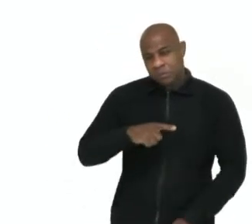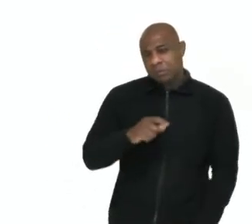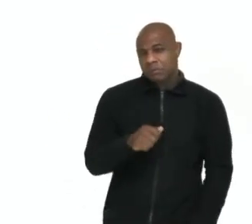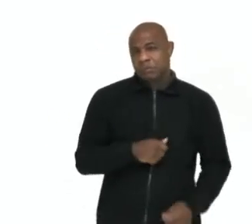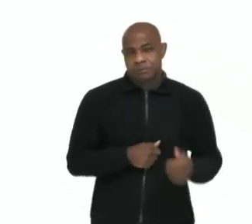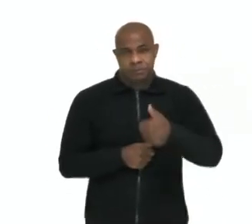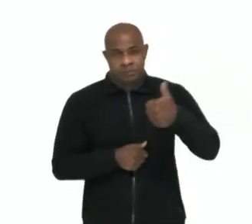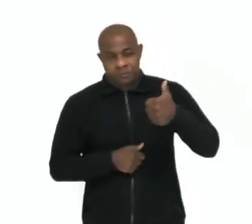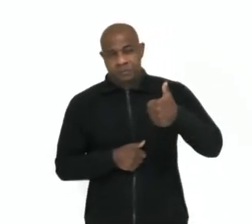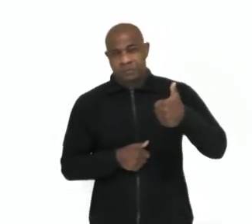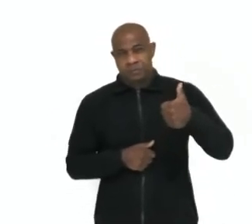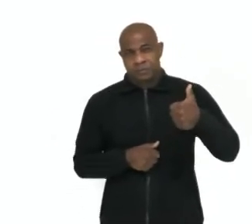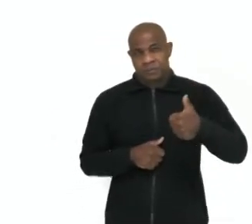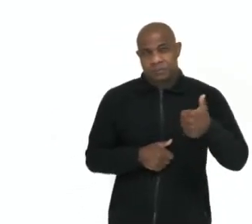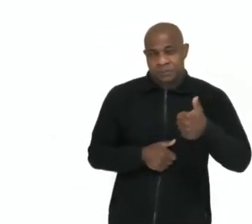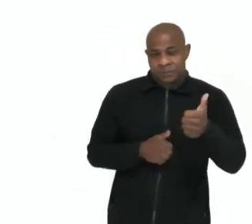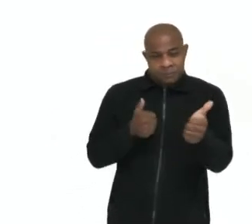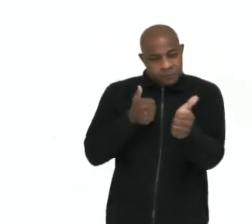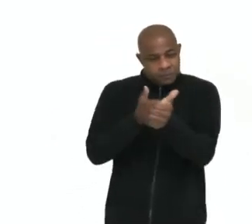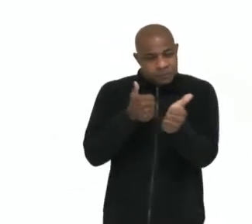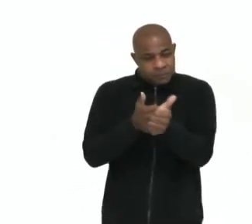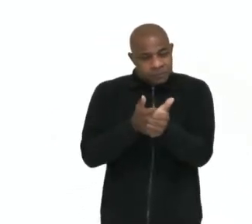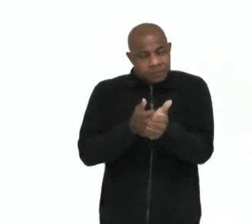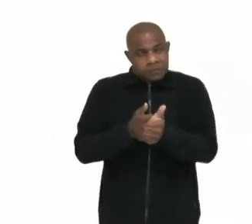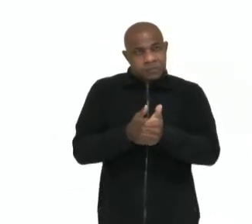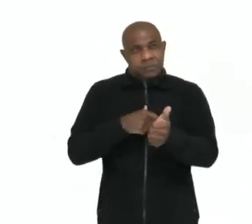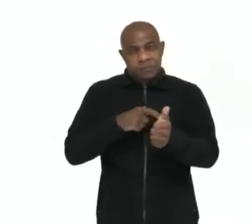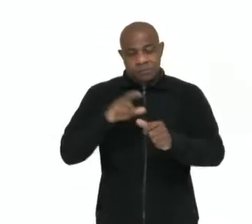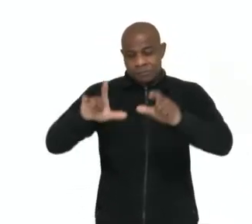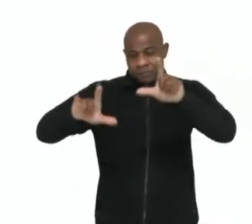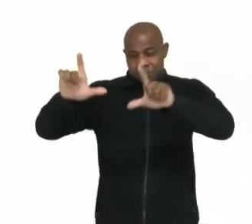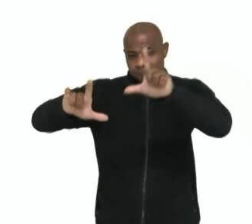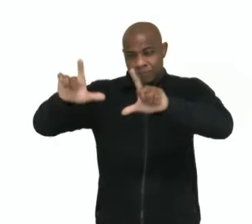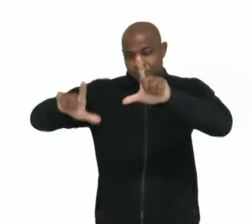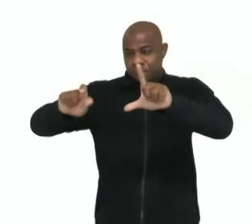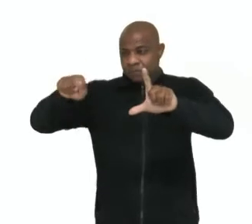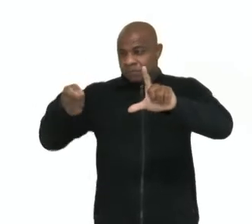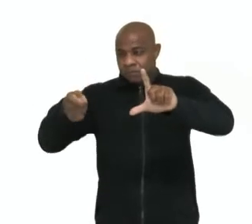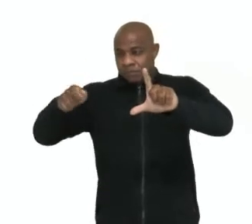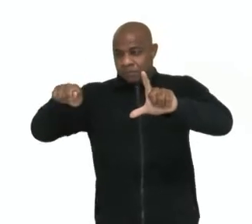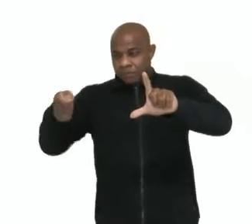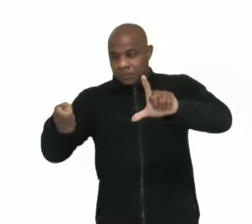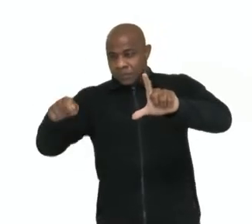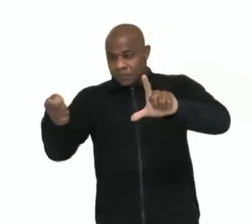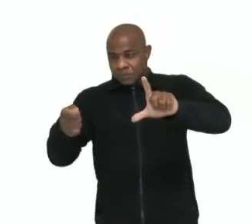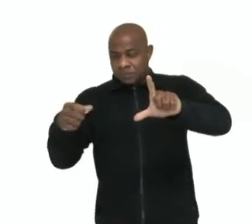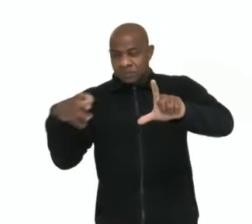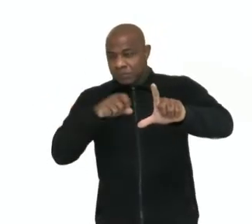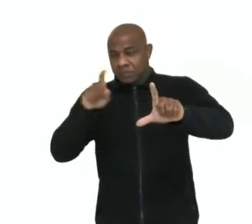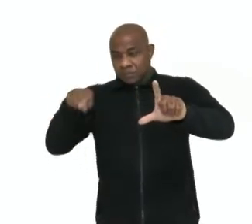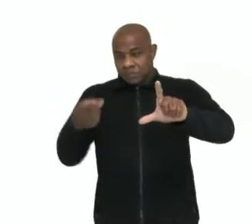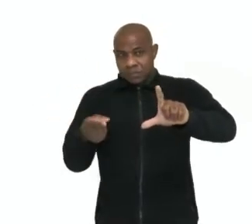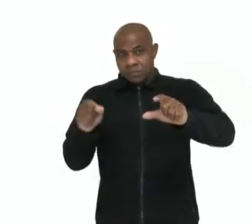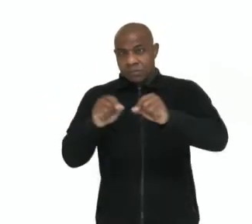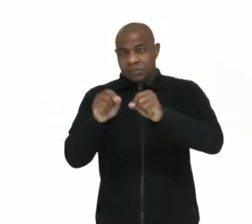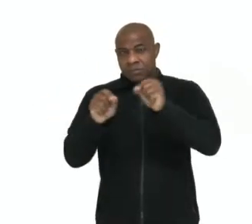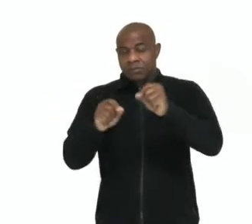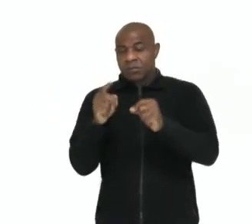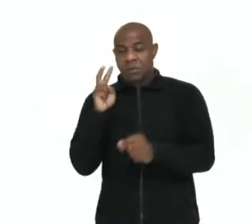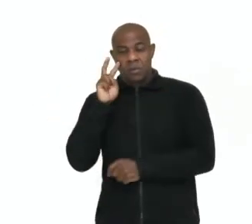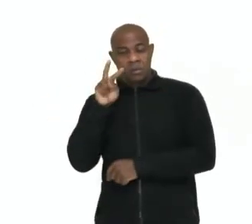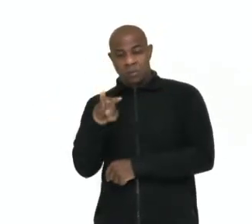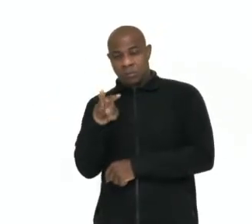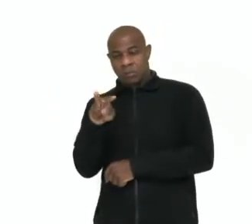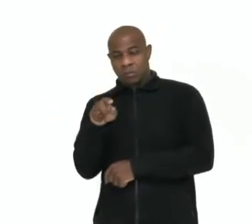primeira aproximação que o canal de uma TV é trocado instantaneamente após o